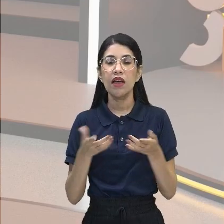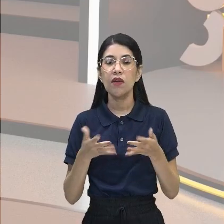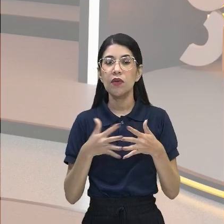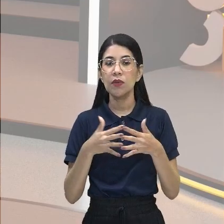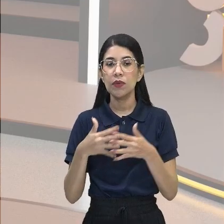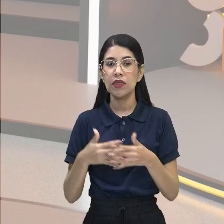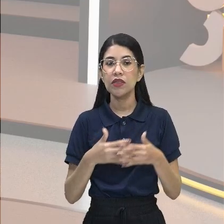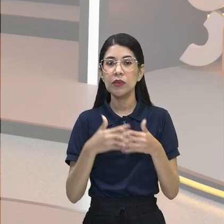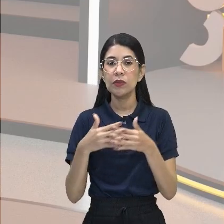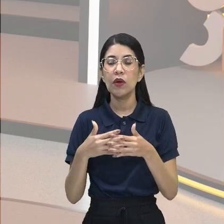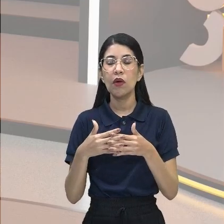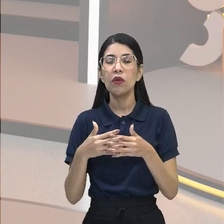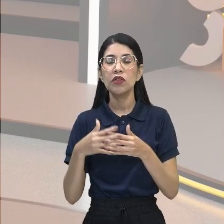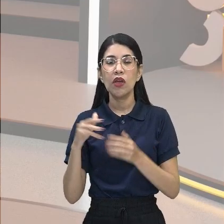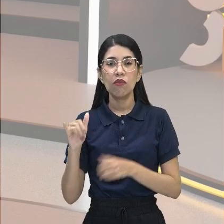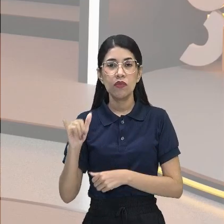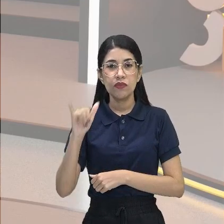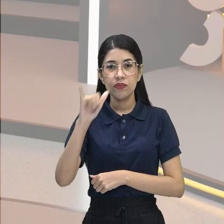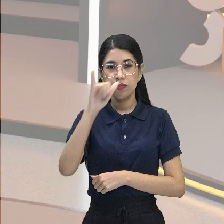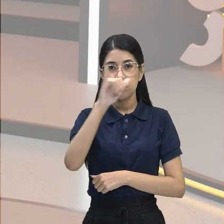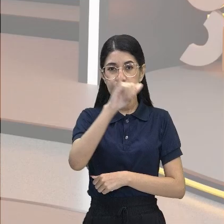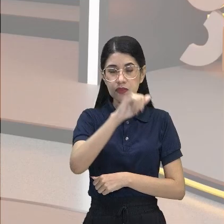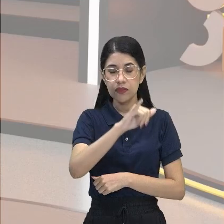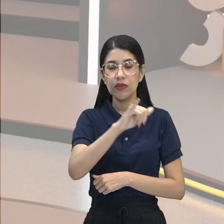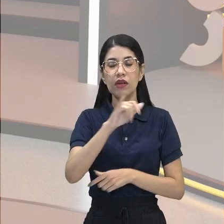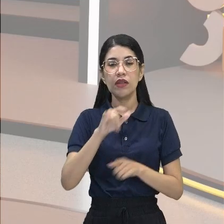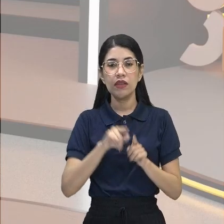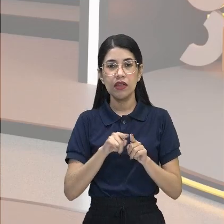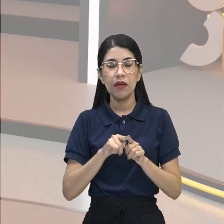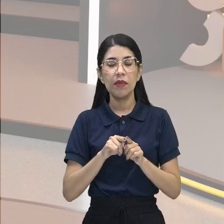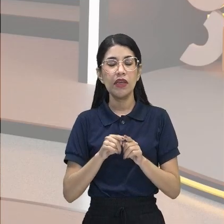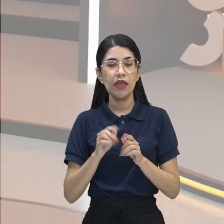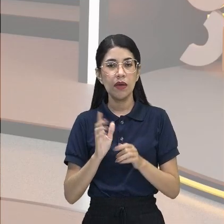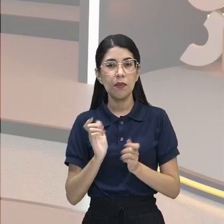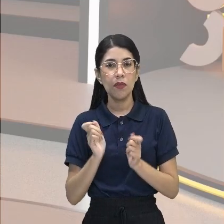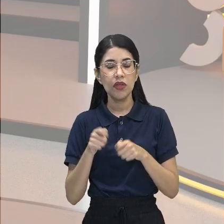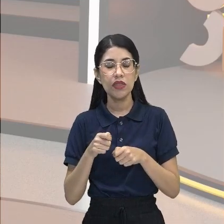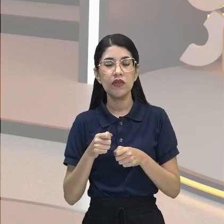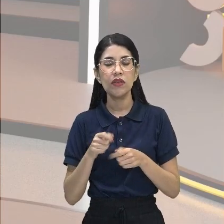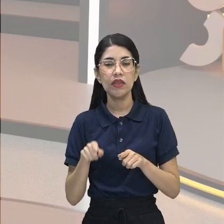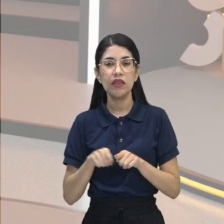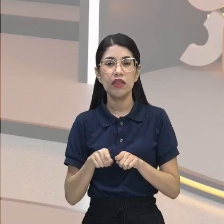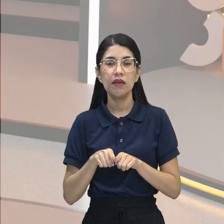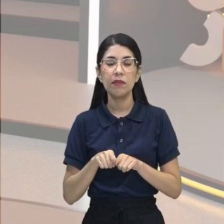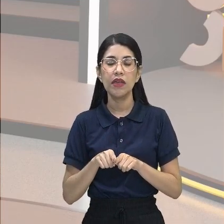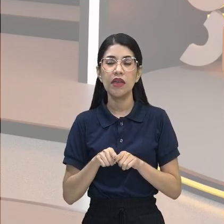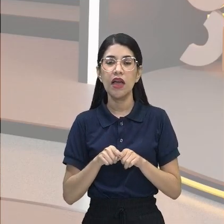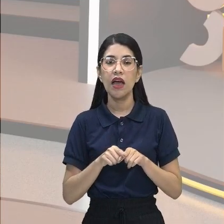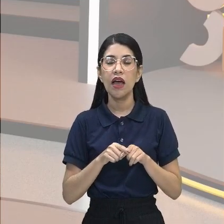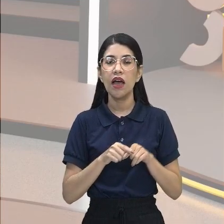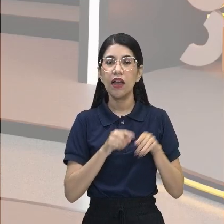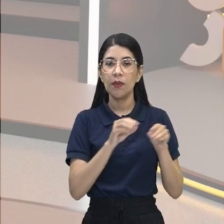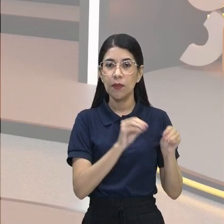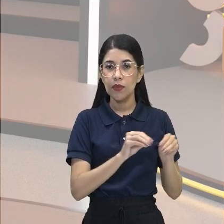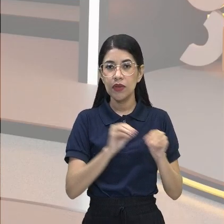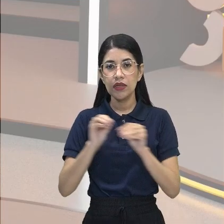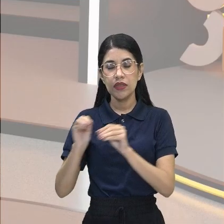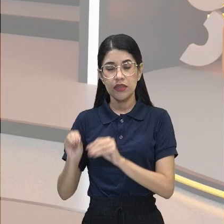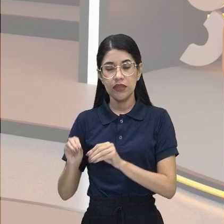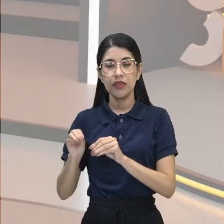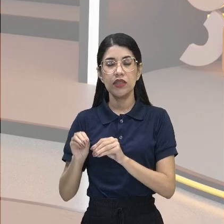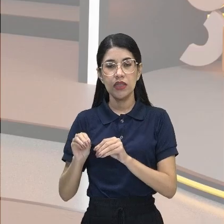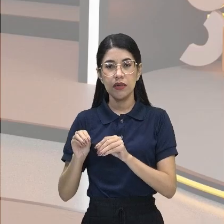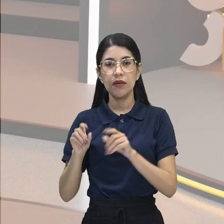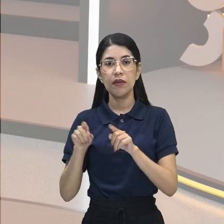transporte aéreo, né, os aviões que ajudaram muito nesse processo de deslocamento de um lugar para o outro,